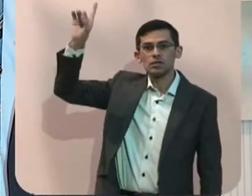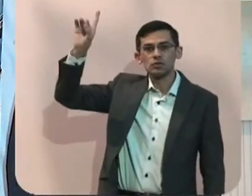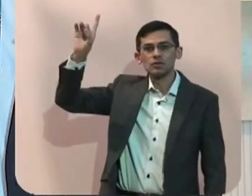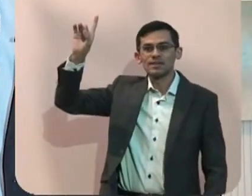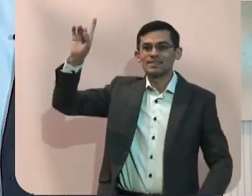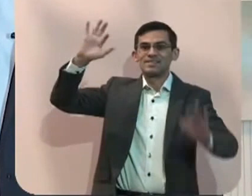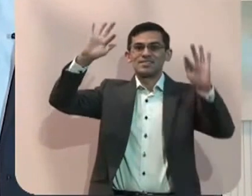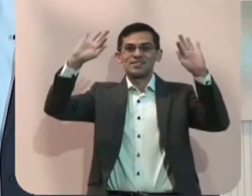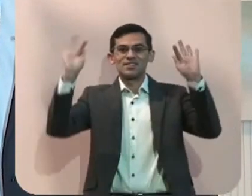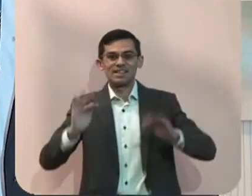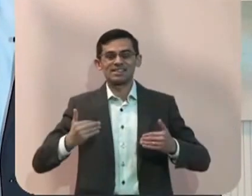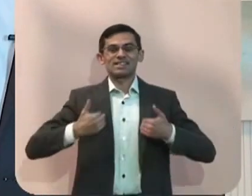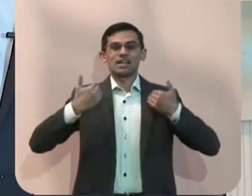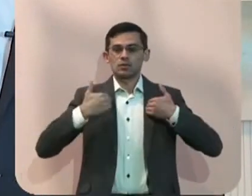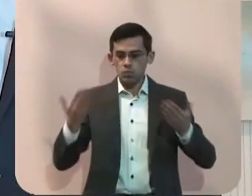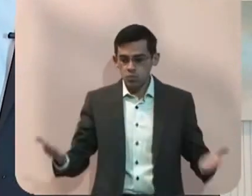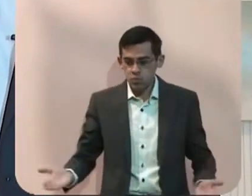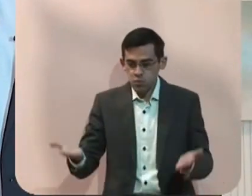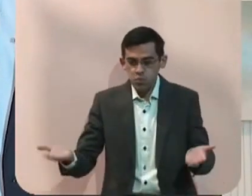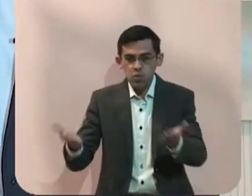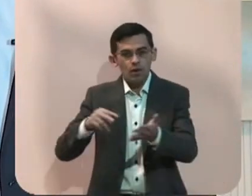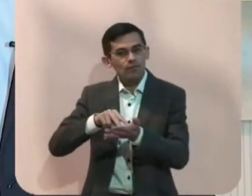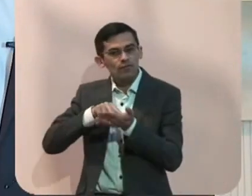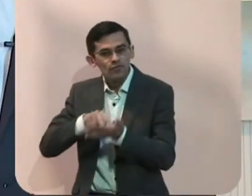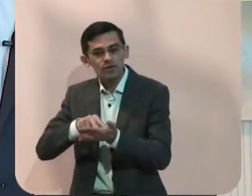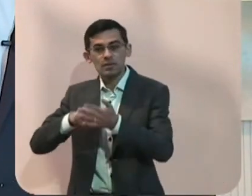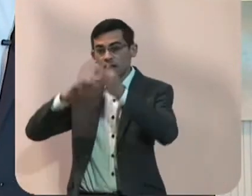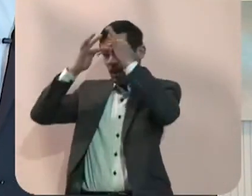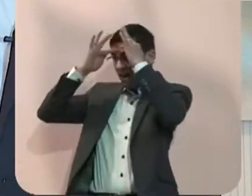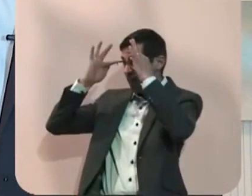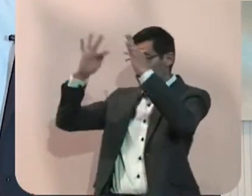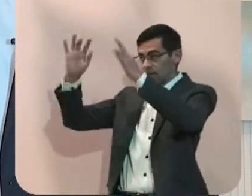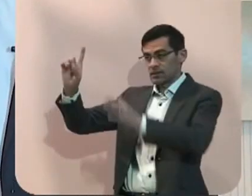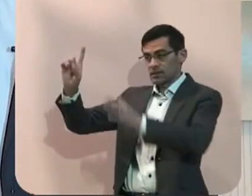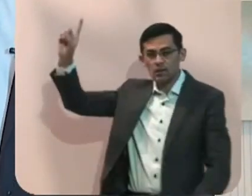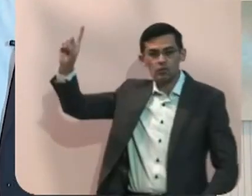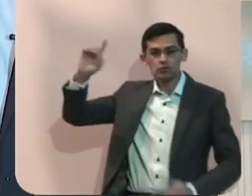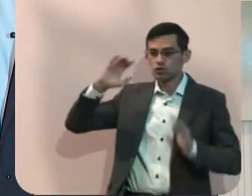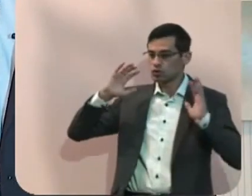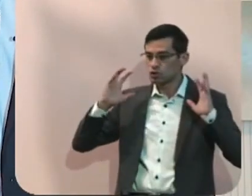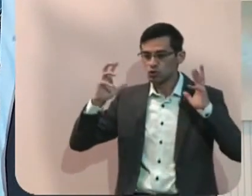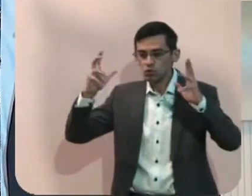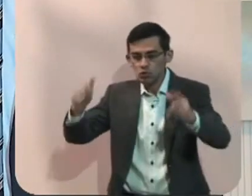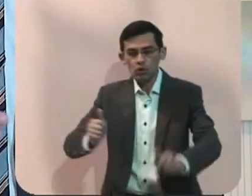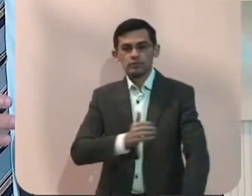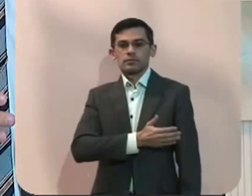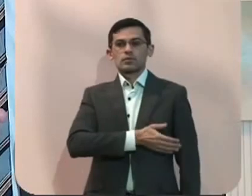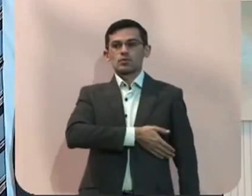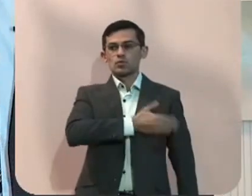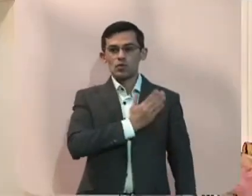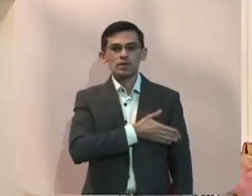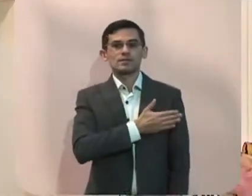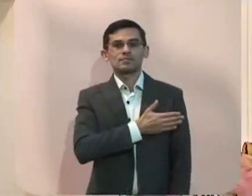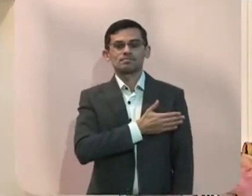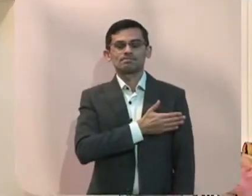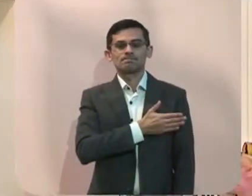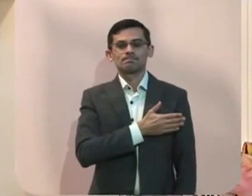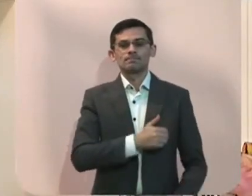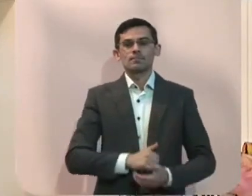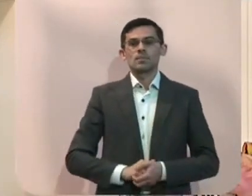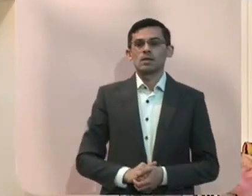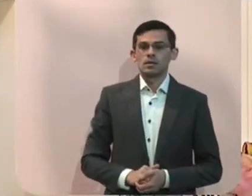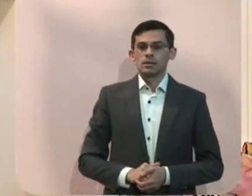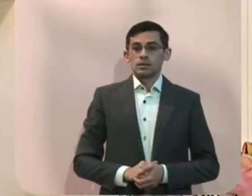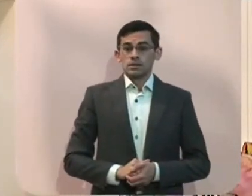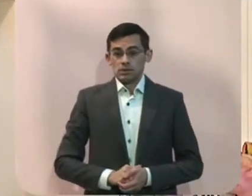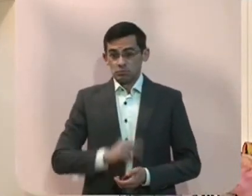ficou alegre e os animou a permanecerem fiéis ao Senhor de todo o coração.